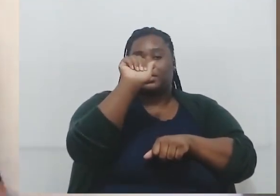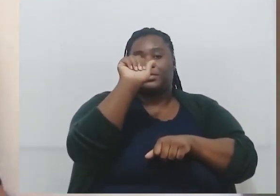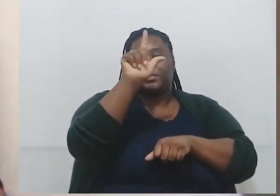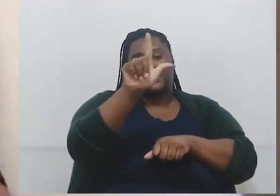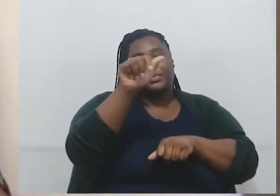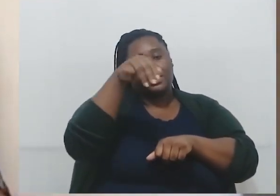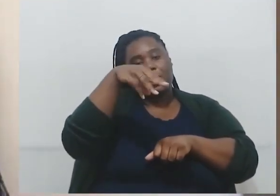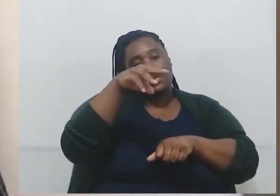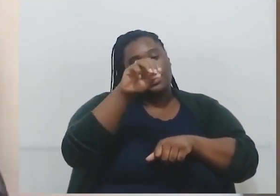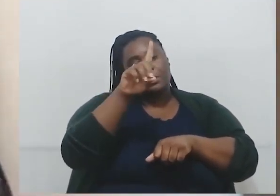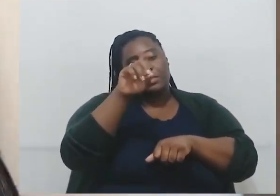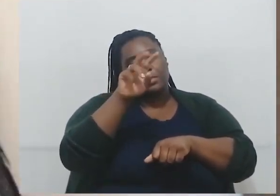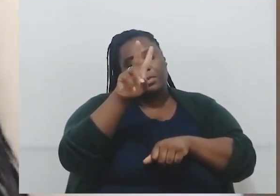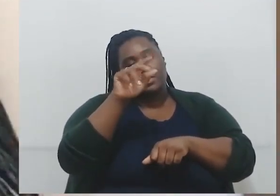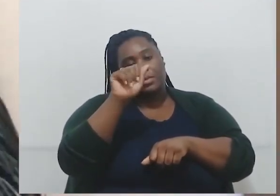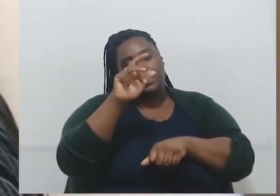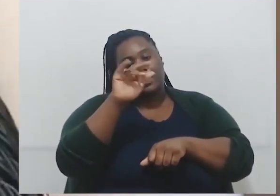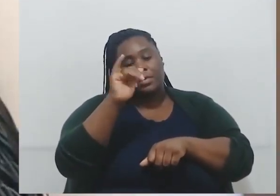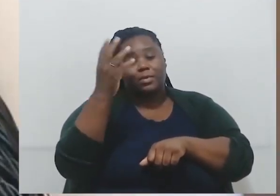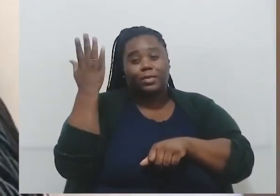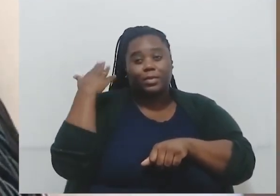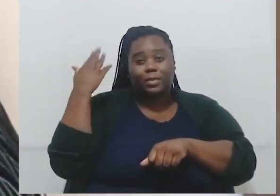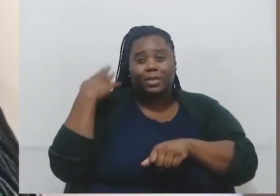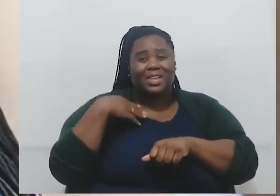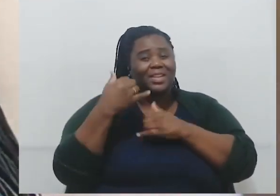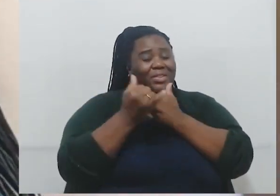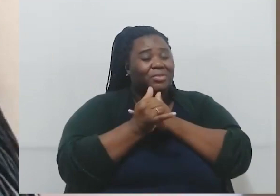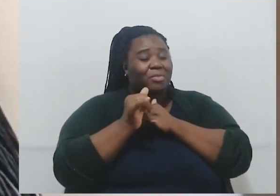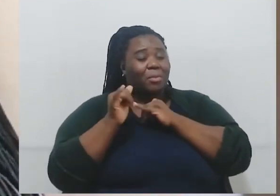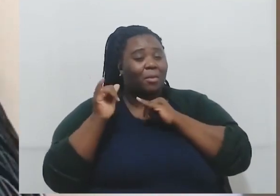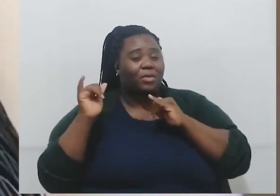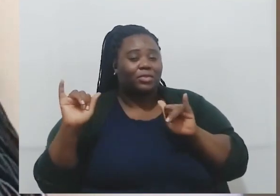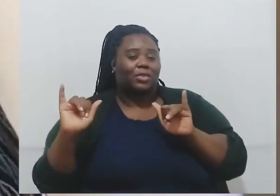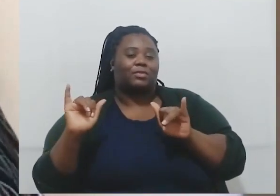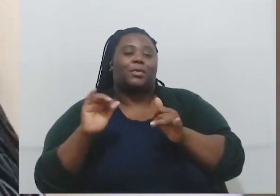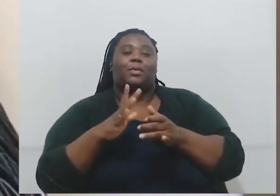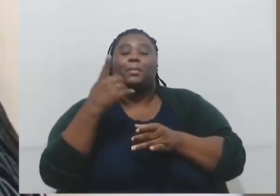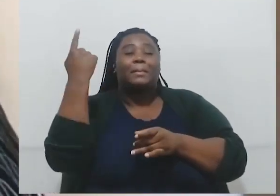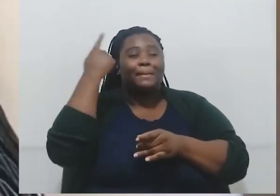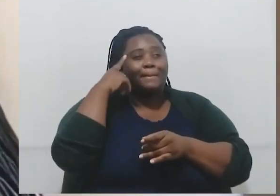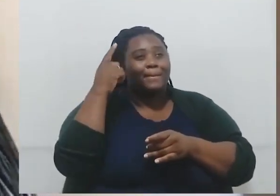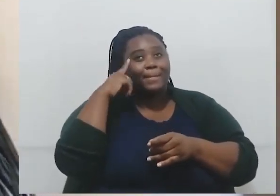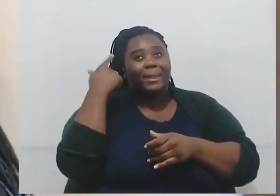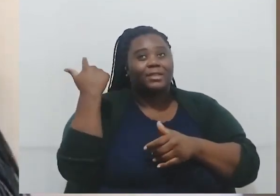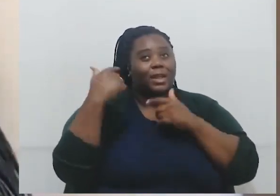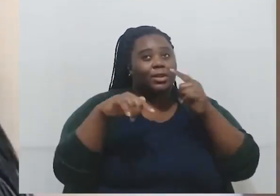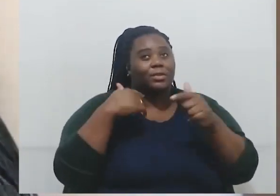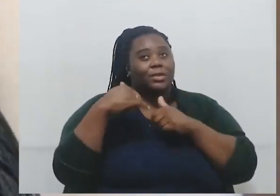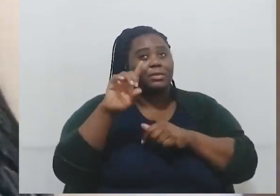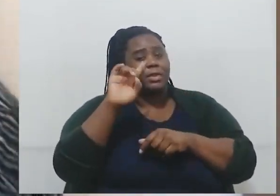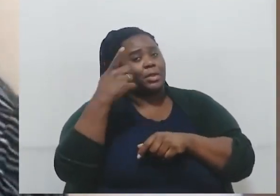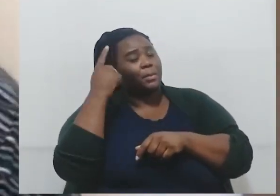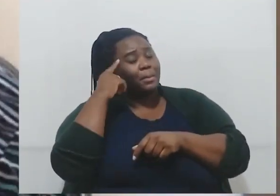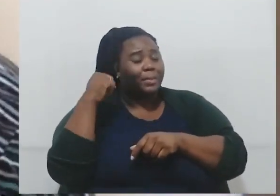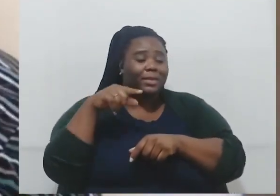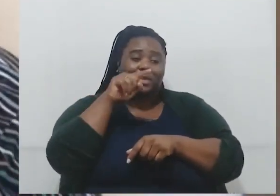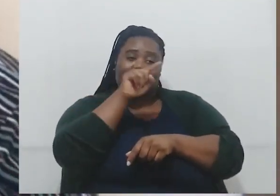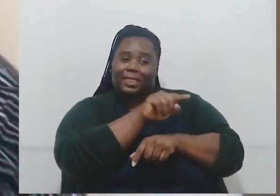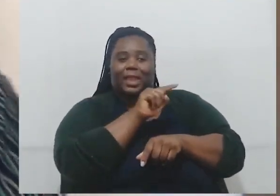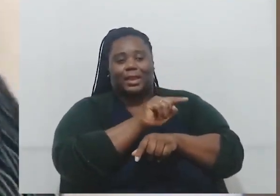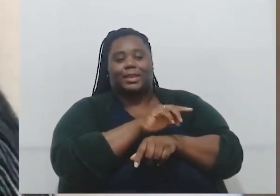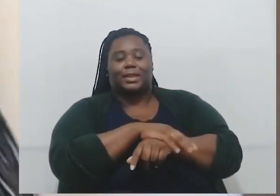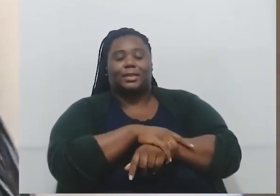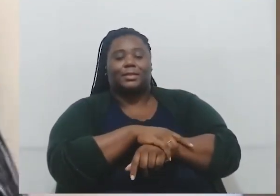Desde o Maricón. É impossível não partir para algum trabalho e não pensar em alguma coisa do